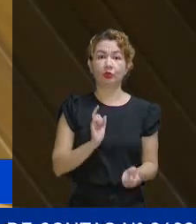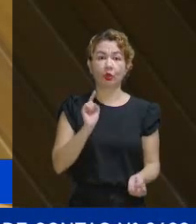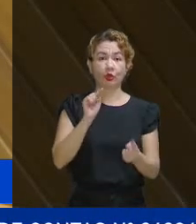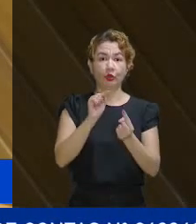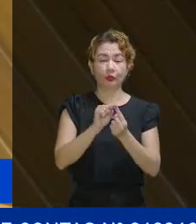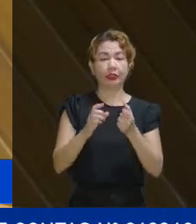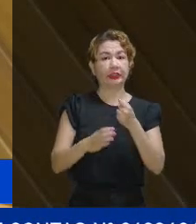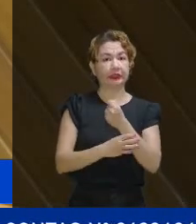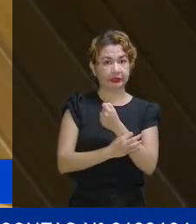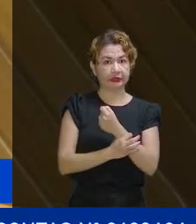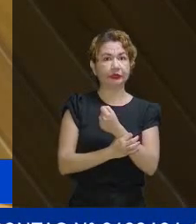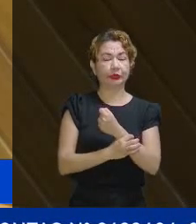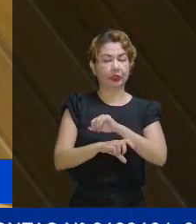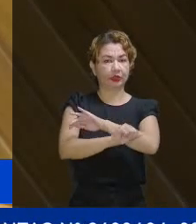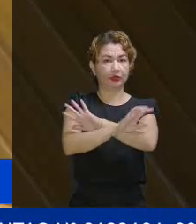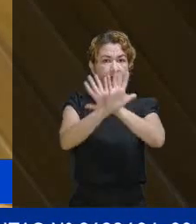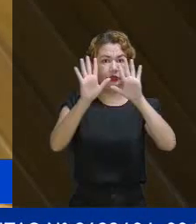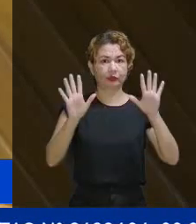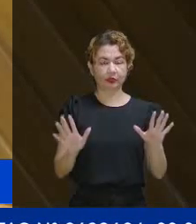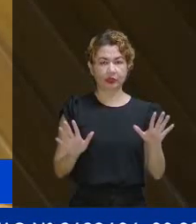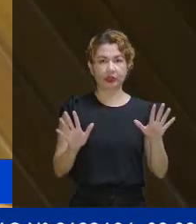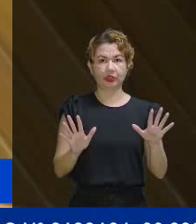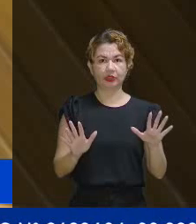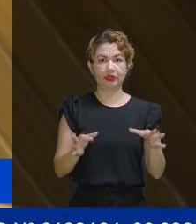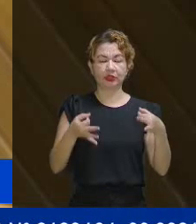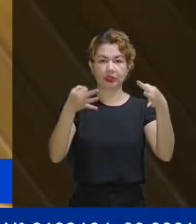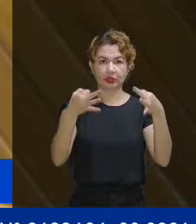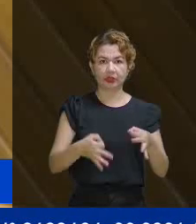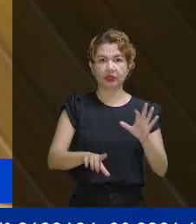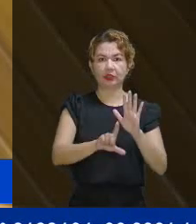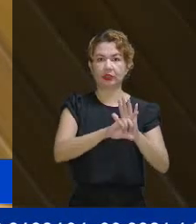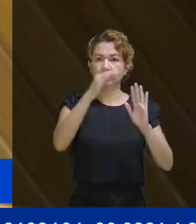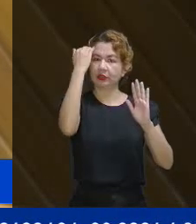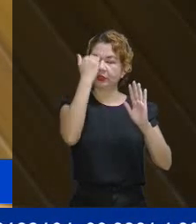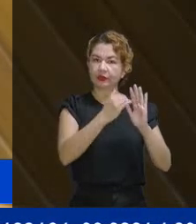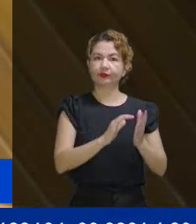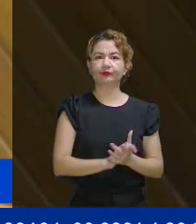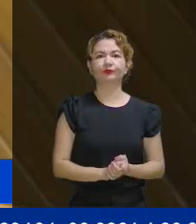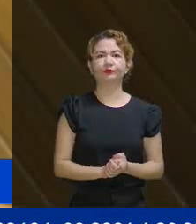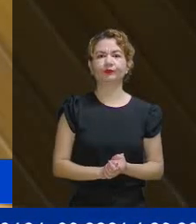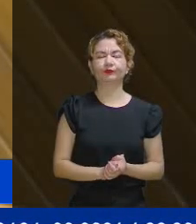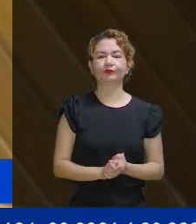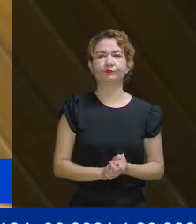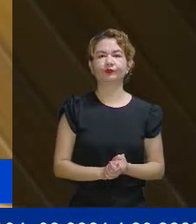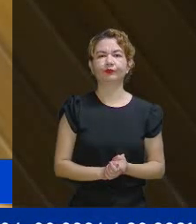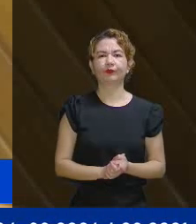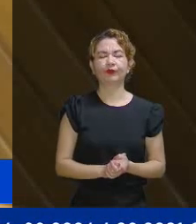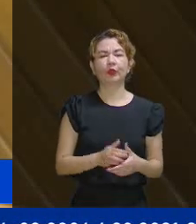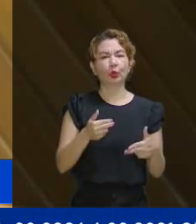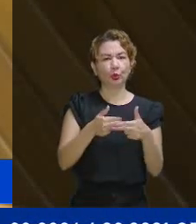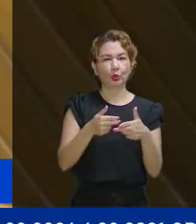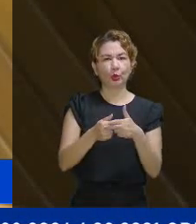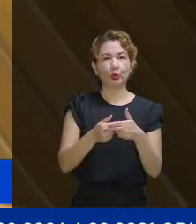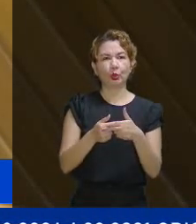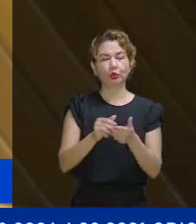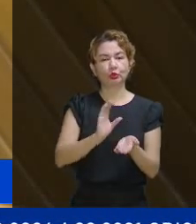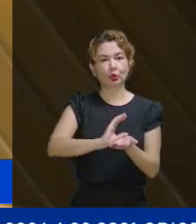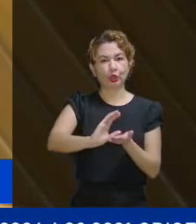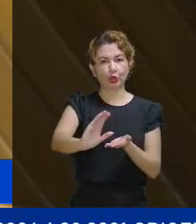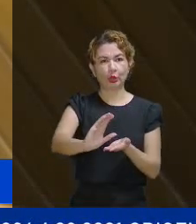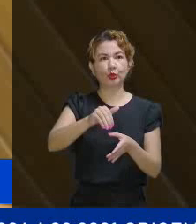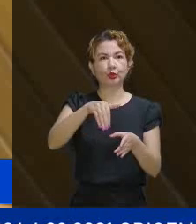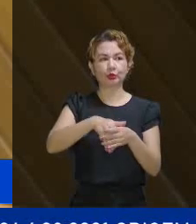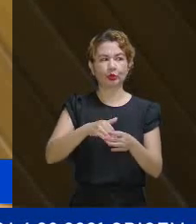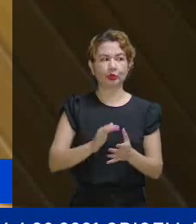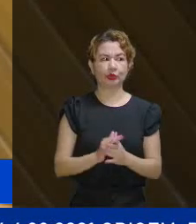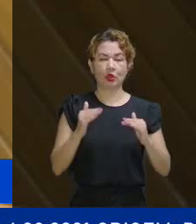Agostinho Silvério. assegurar a transparência e regularidade na arrecadação e aplicação dos recursos eleitorais